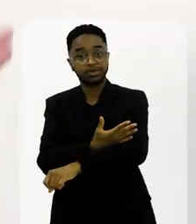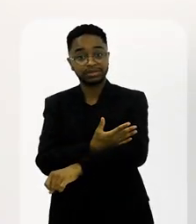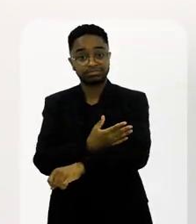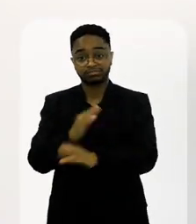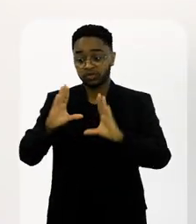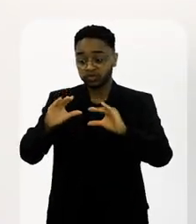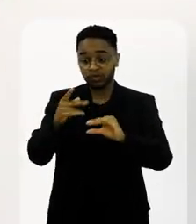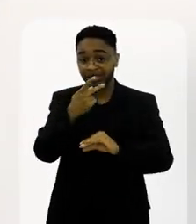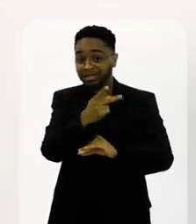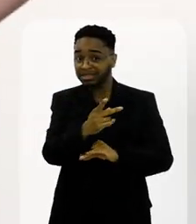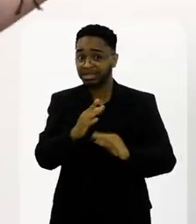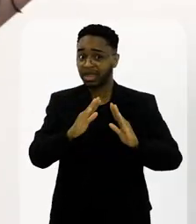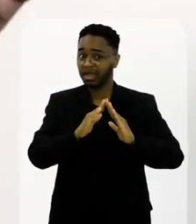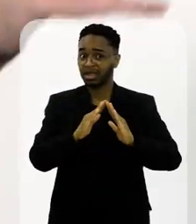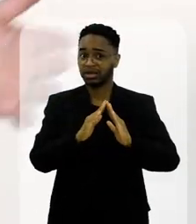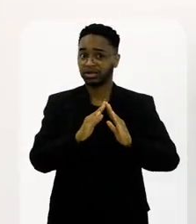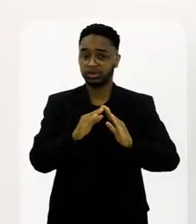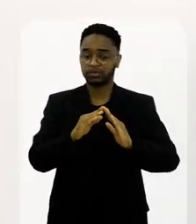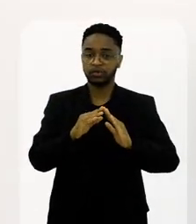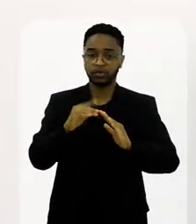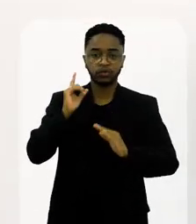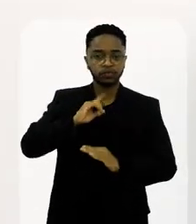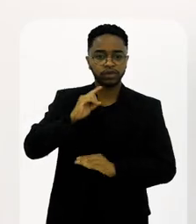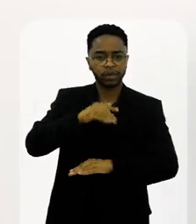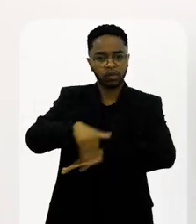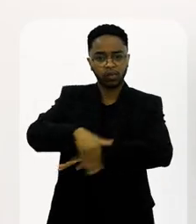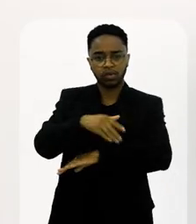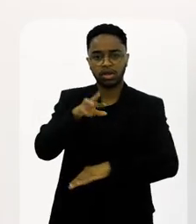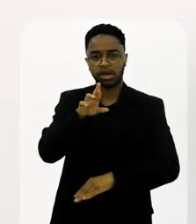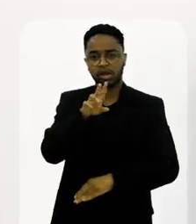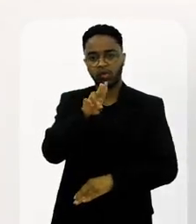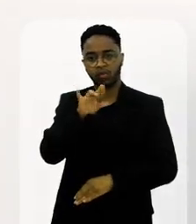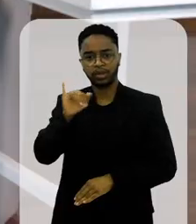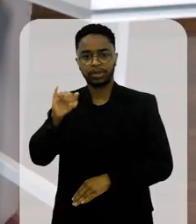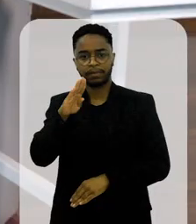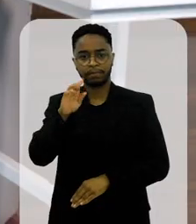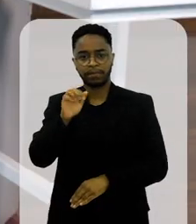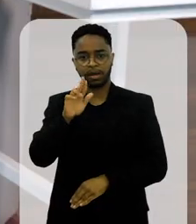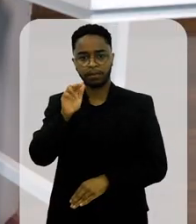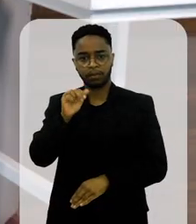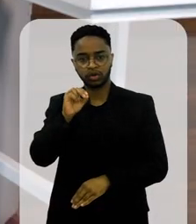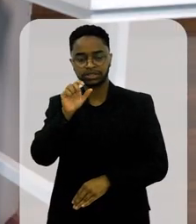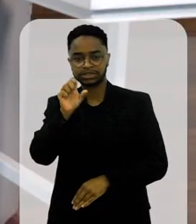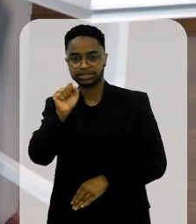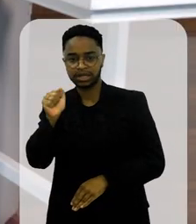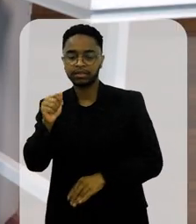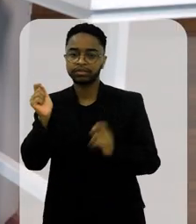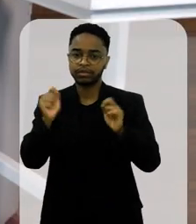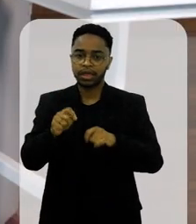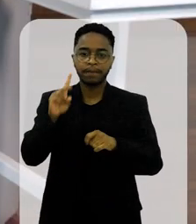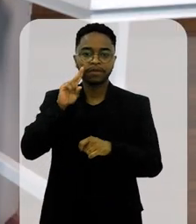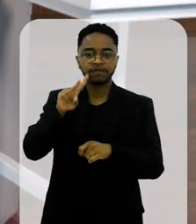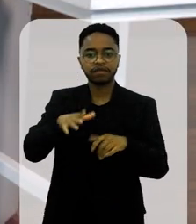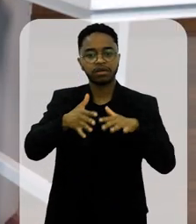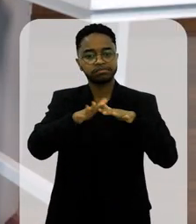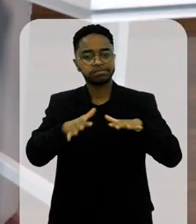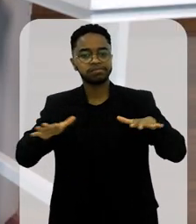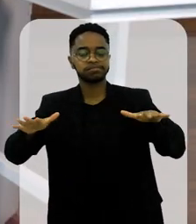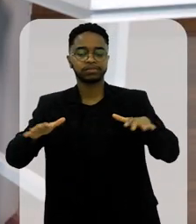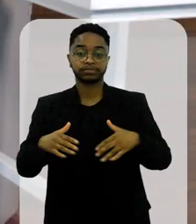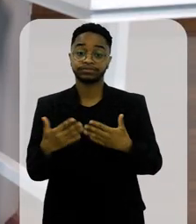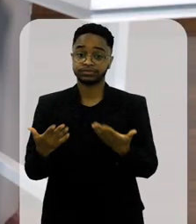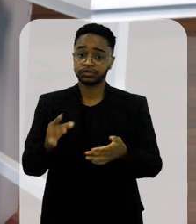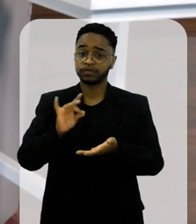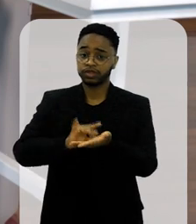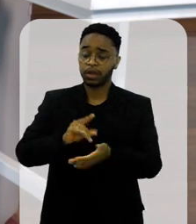ali no sofá da casa dela no Flamengo, ali, né, na Rui Barbosa, né, com o janelão que dava para a Baía de Guanabara, assim,